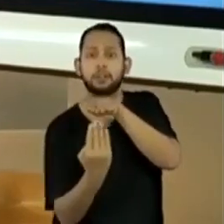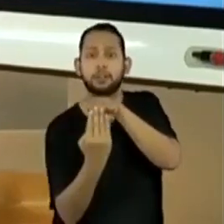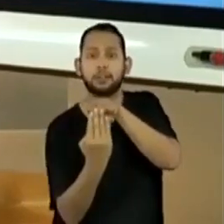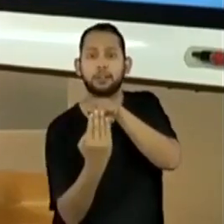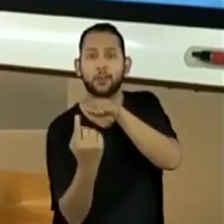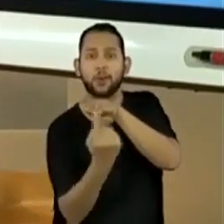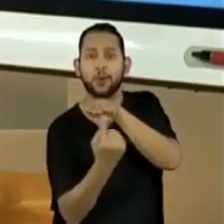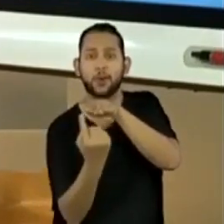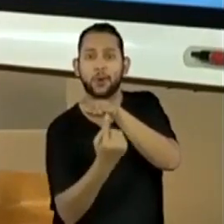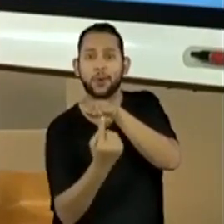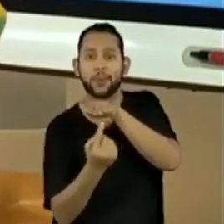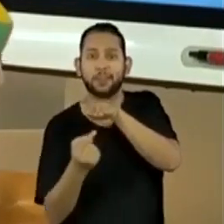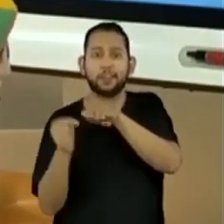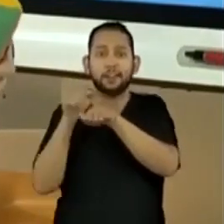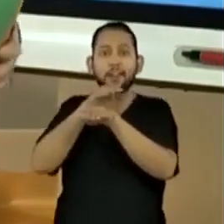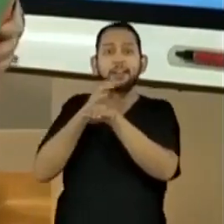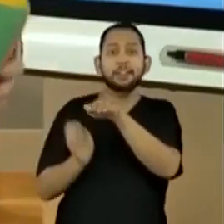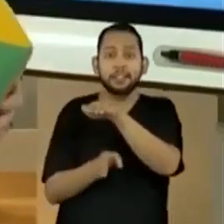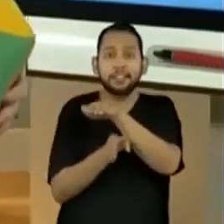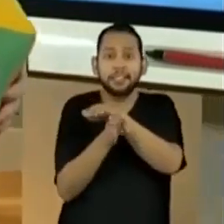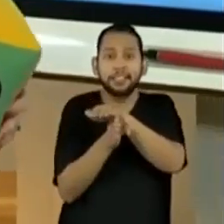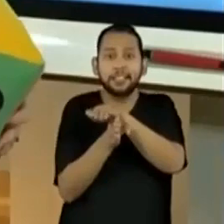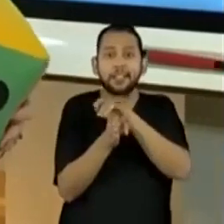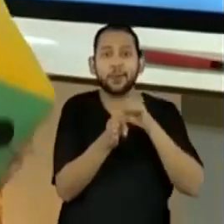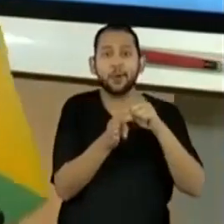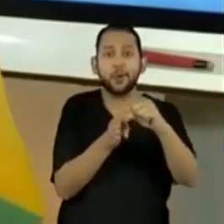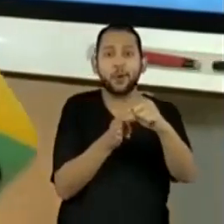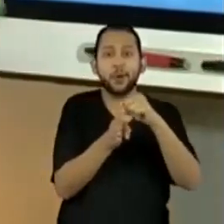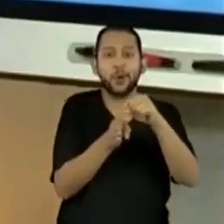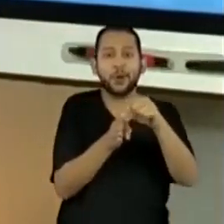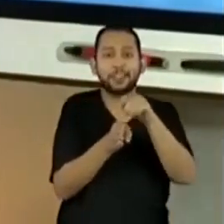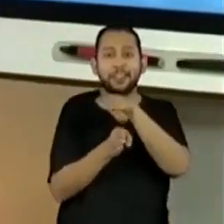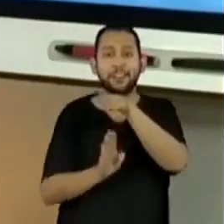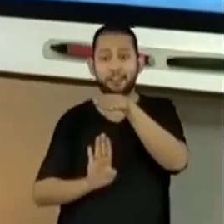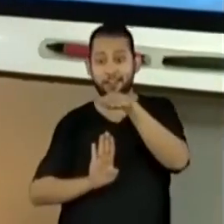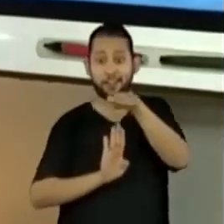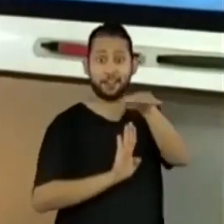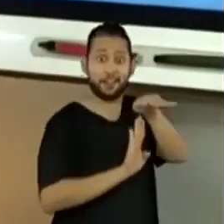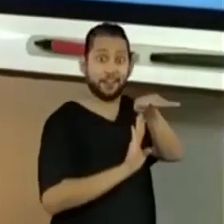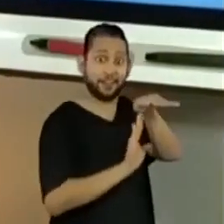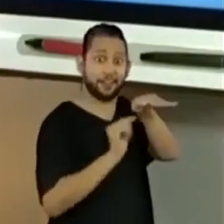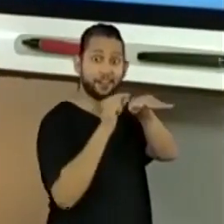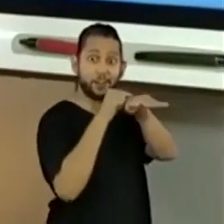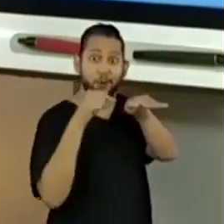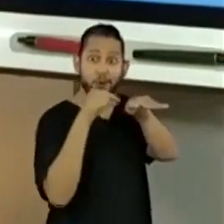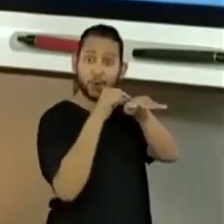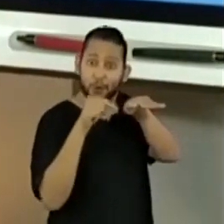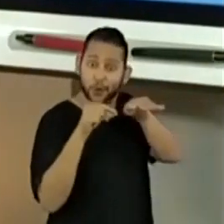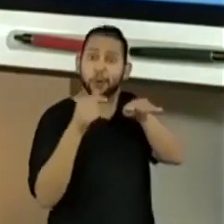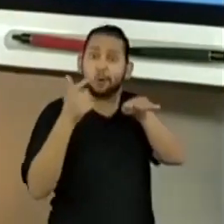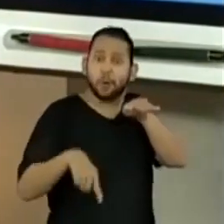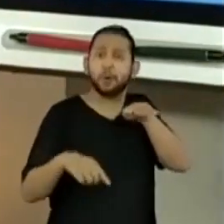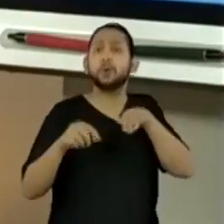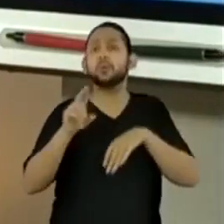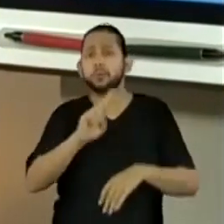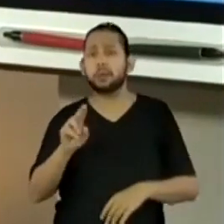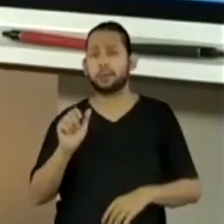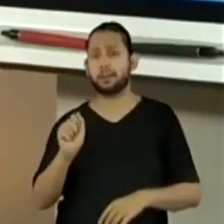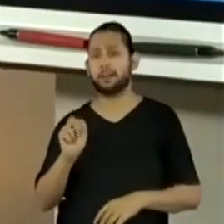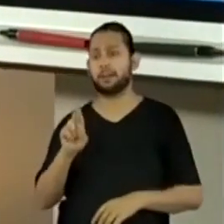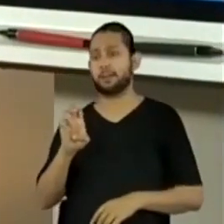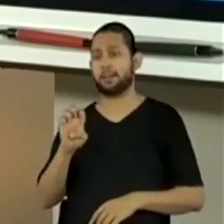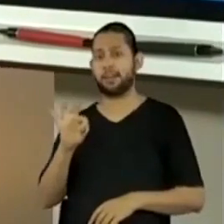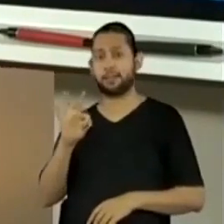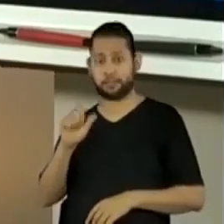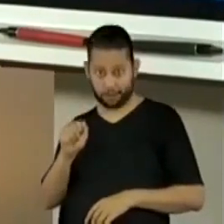pontinha tem um nome. Você lembra o nome dessa pontinha? ative a sua memória, porque nós vamos